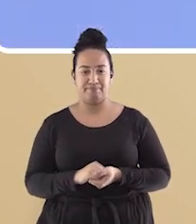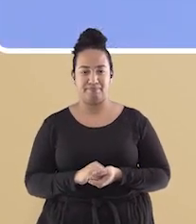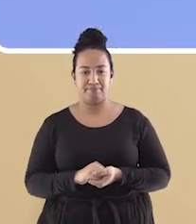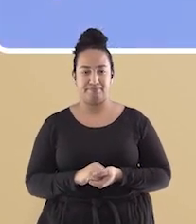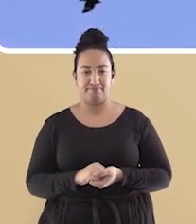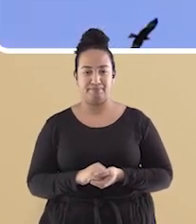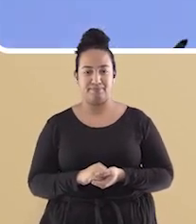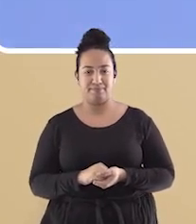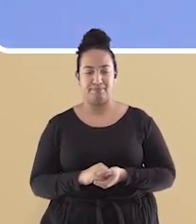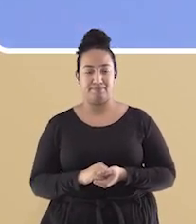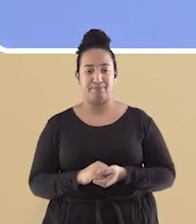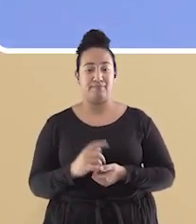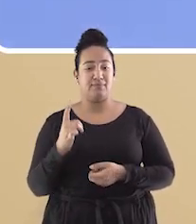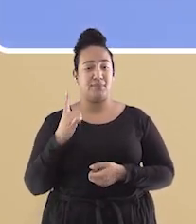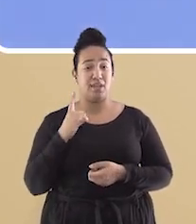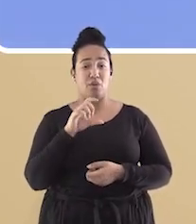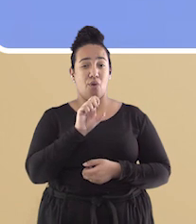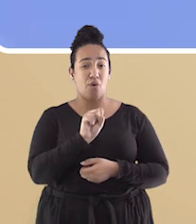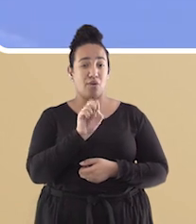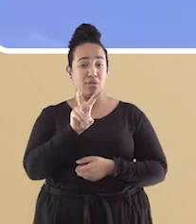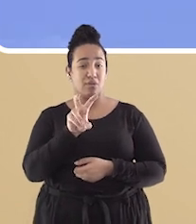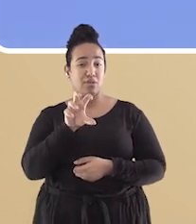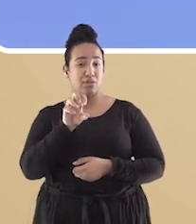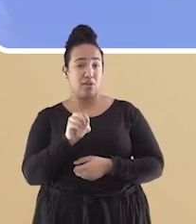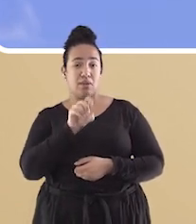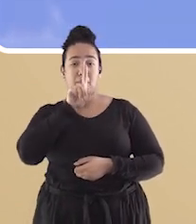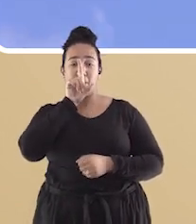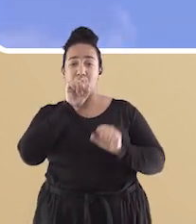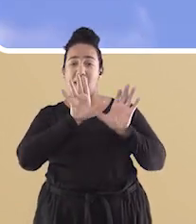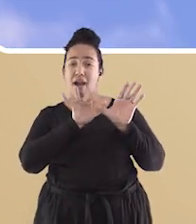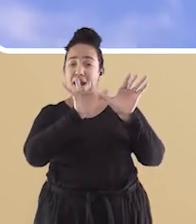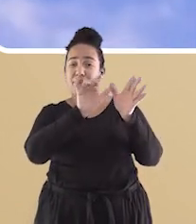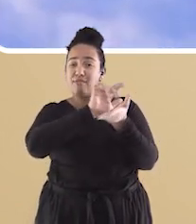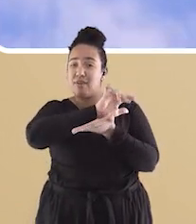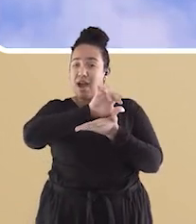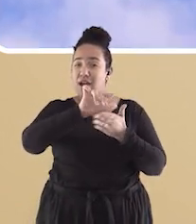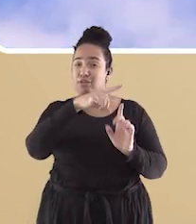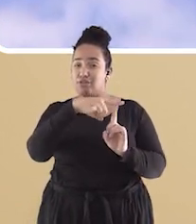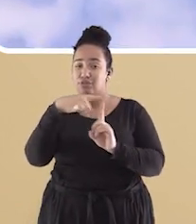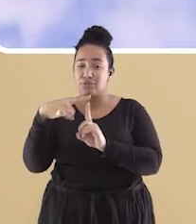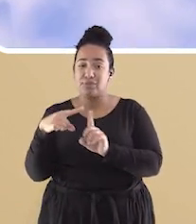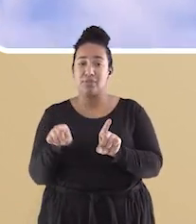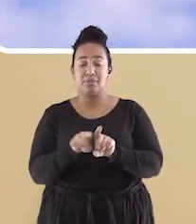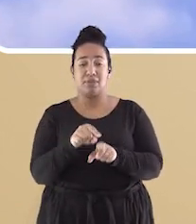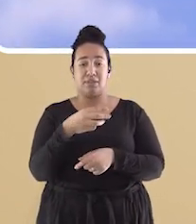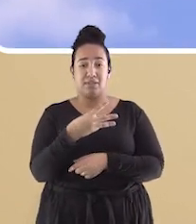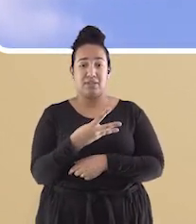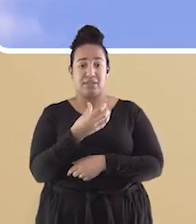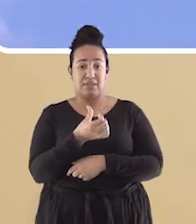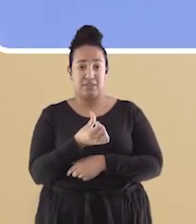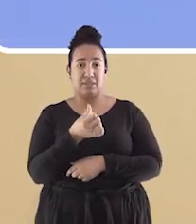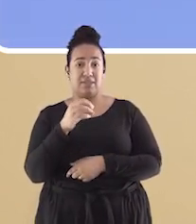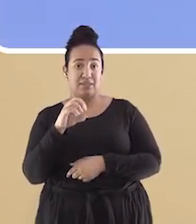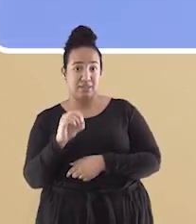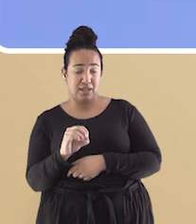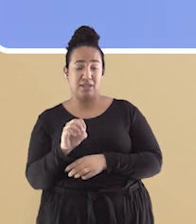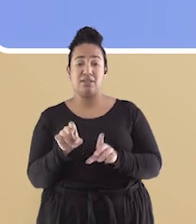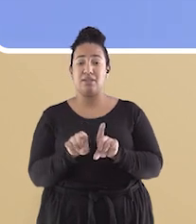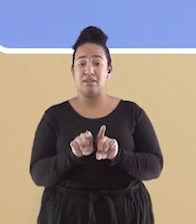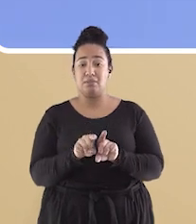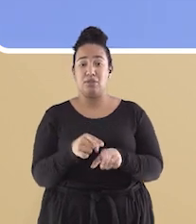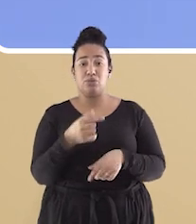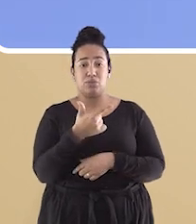Temos mais de 850 espécies de aves, 370 de anfíbios, mais de 200